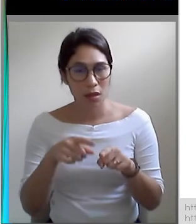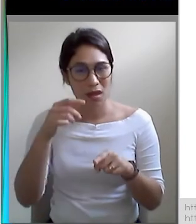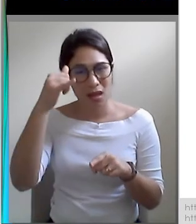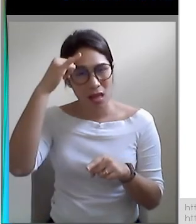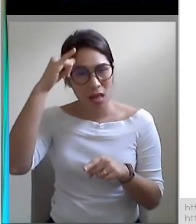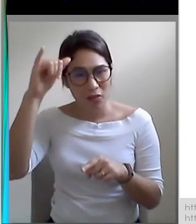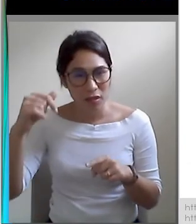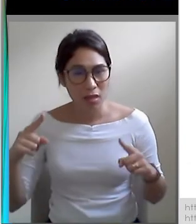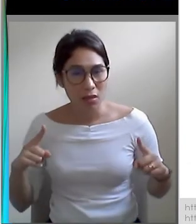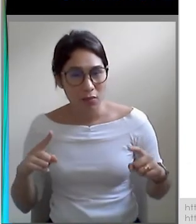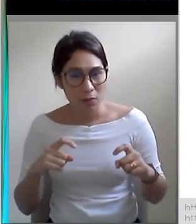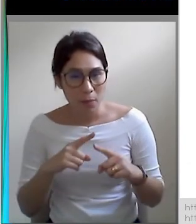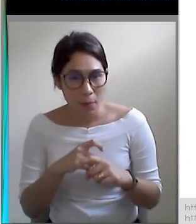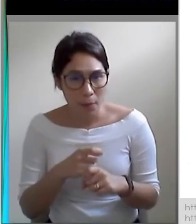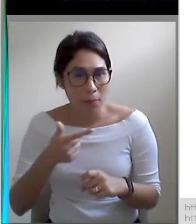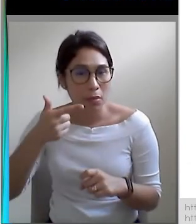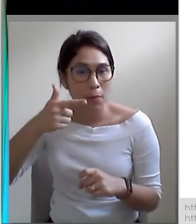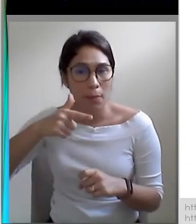antiparasitária e antialérgica.